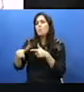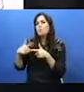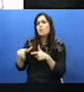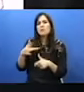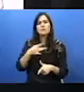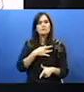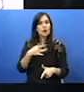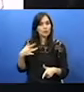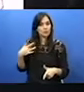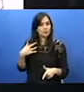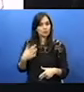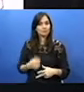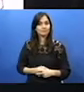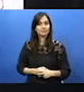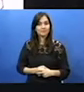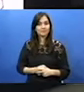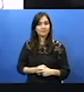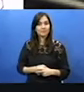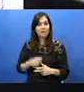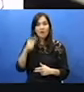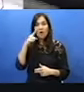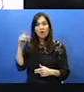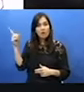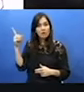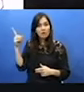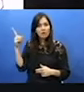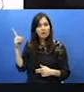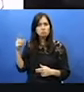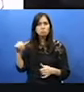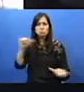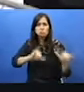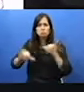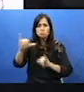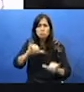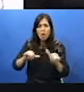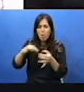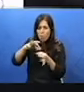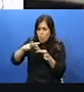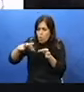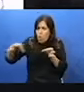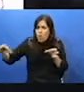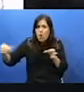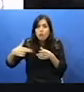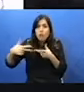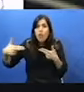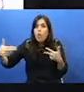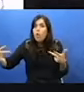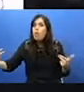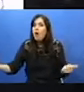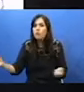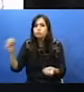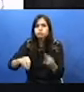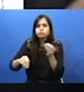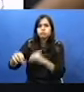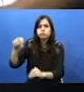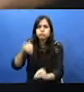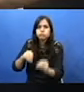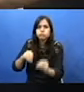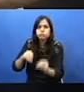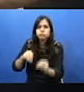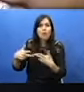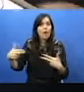saúde. Tá? Olha que tantas coisas aqui que existem dentro de um cigarro. Vários e vários e